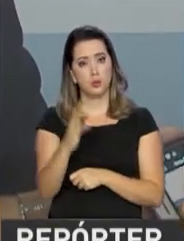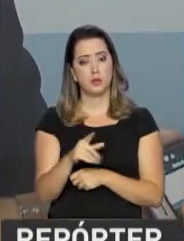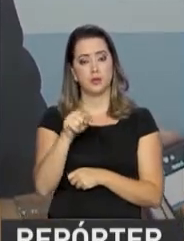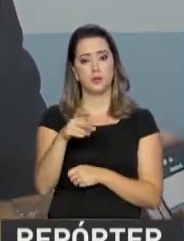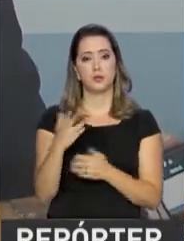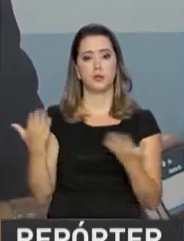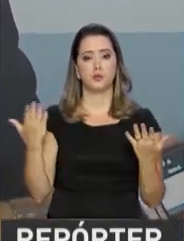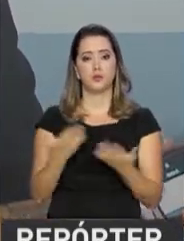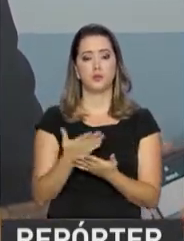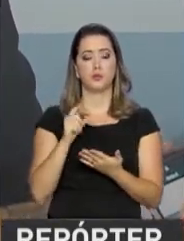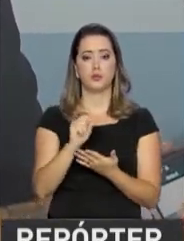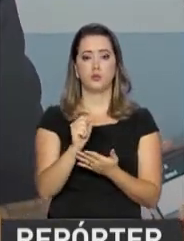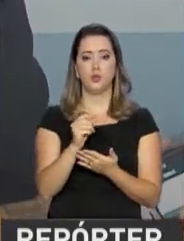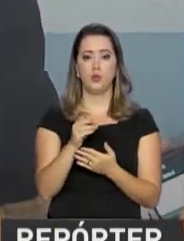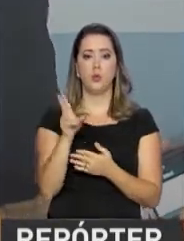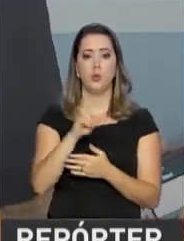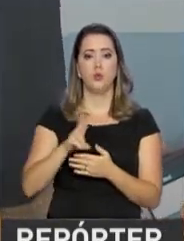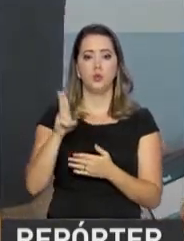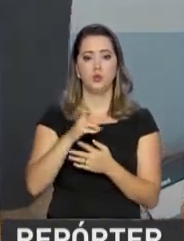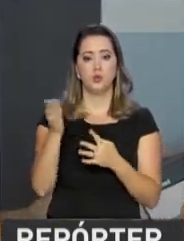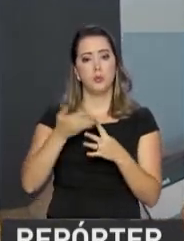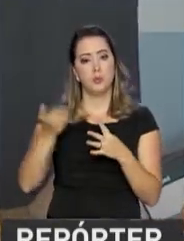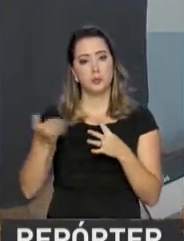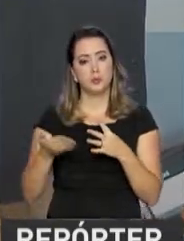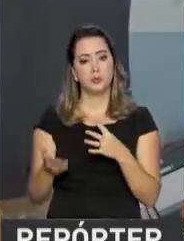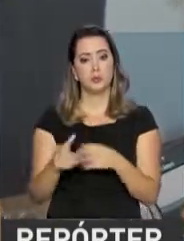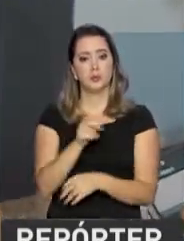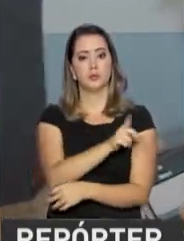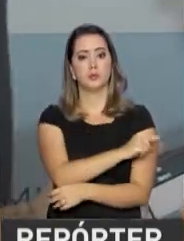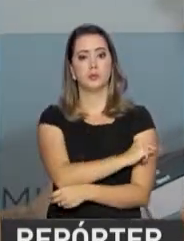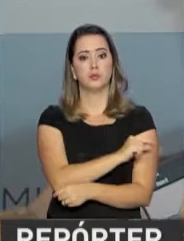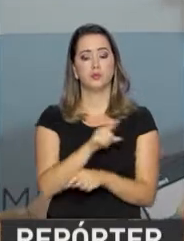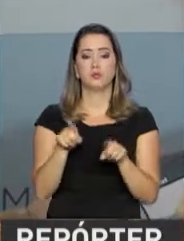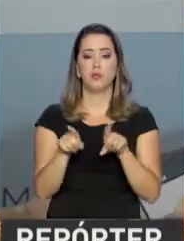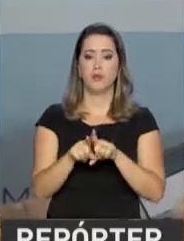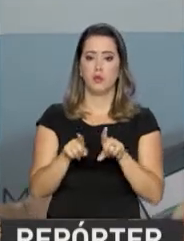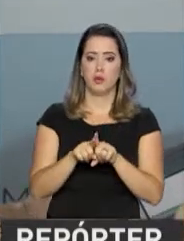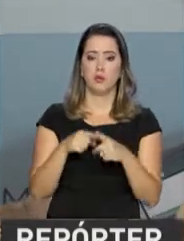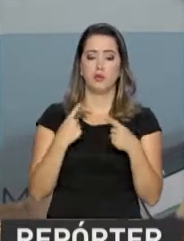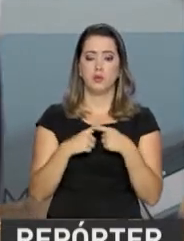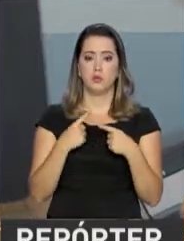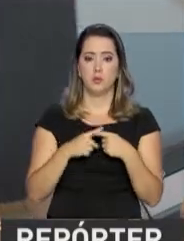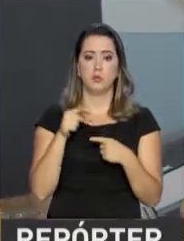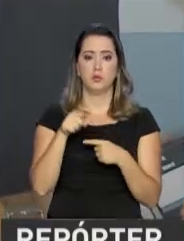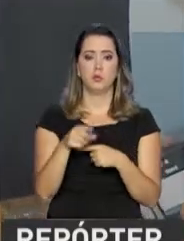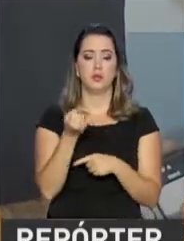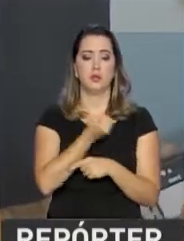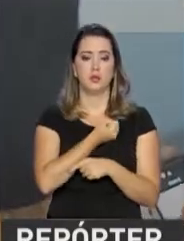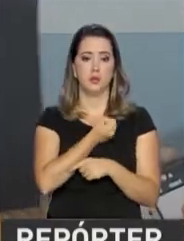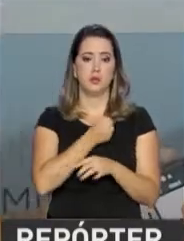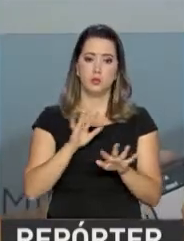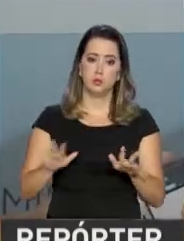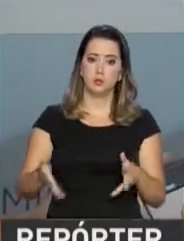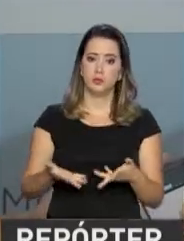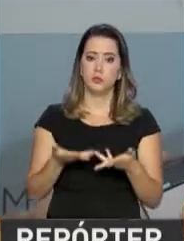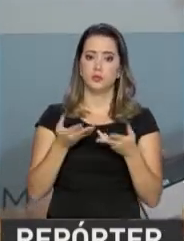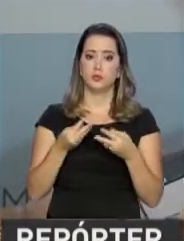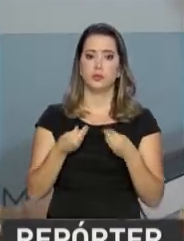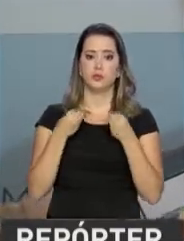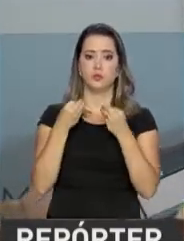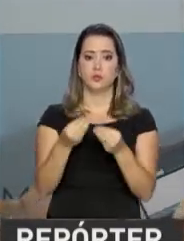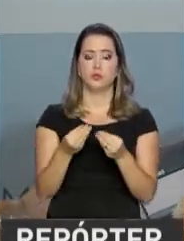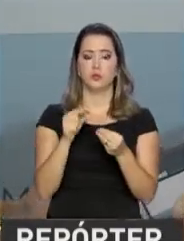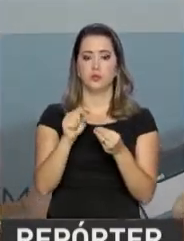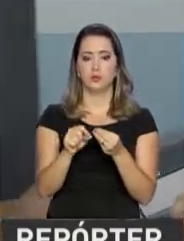brasileira adotando o fracionamento das doses e também porque este número de produção